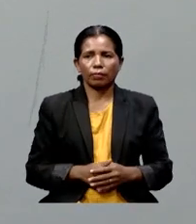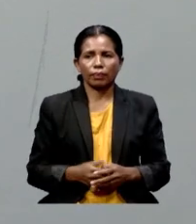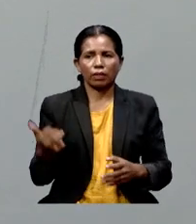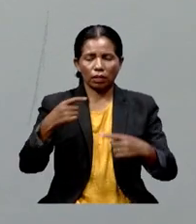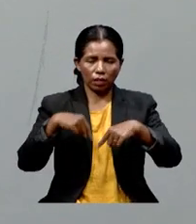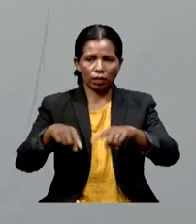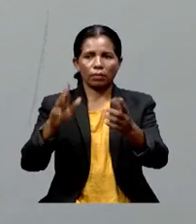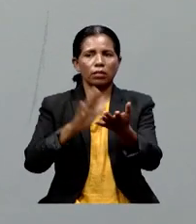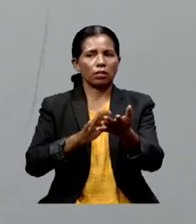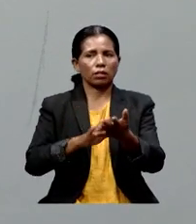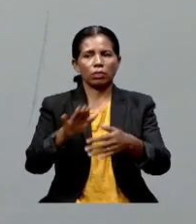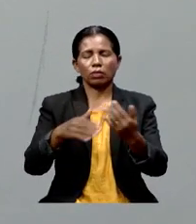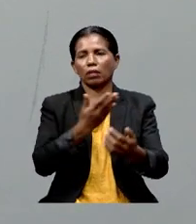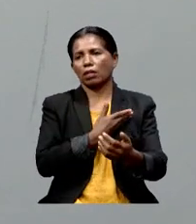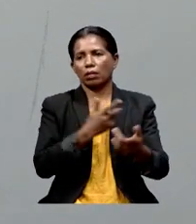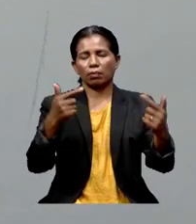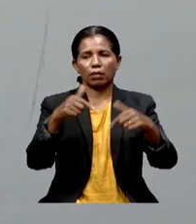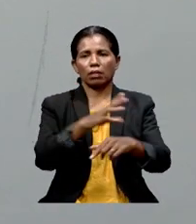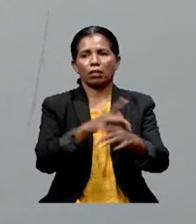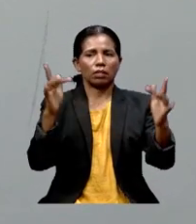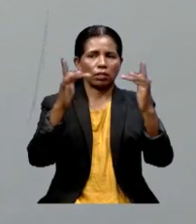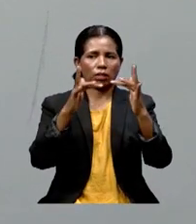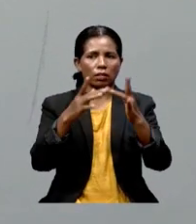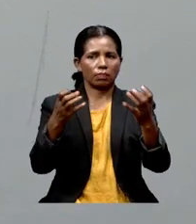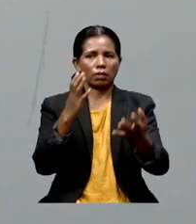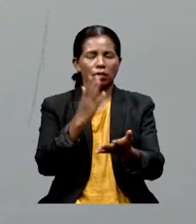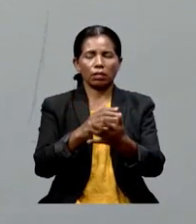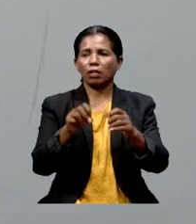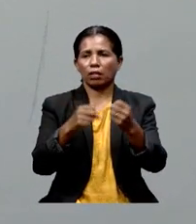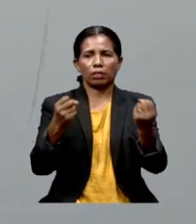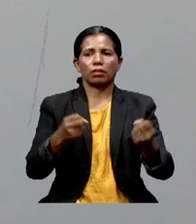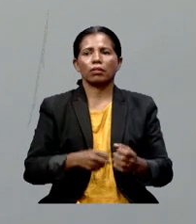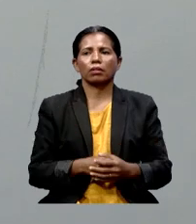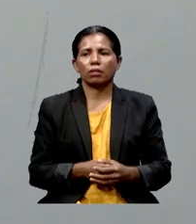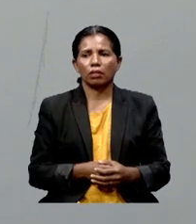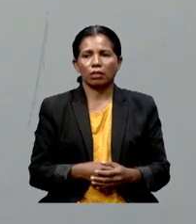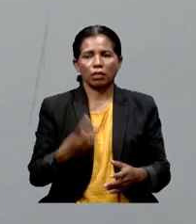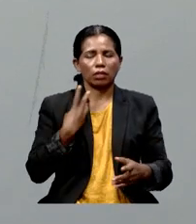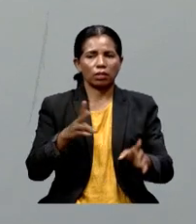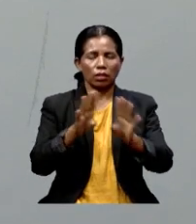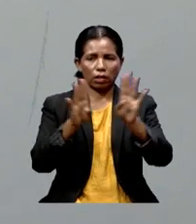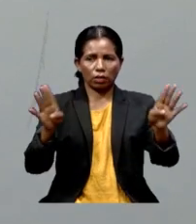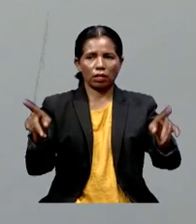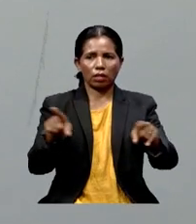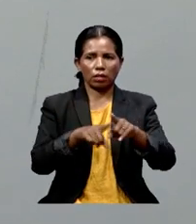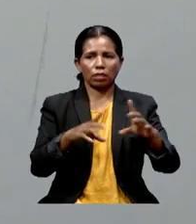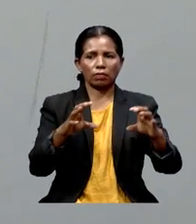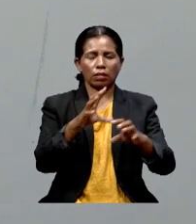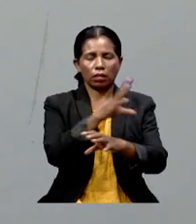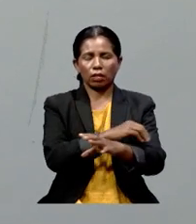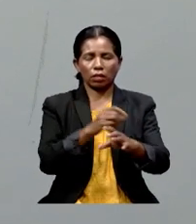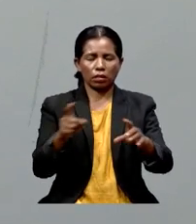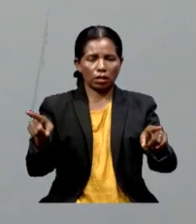para escola se lá é só caro mas aí internet para sal nem ato nem com assim que te loca hanes andou nem fua né nem tem que hanes nem ele